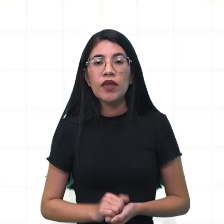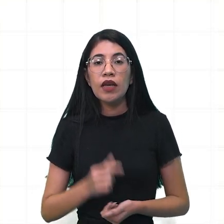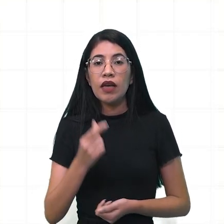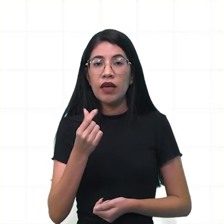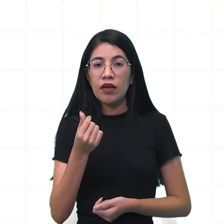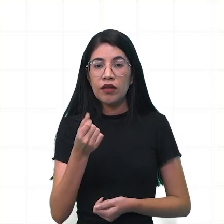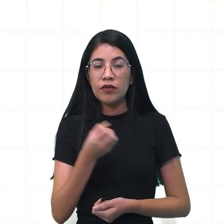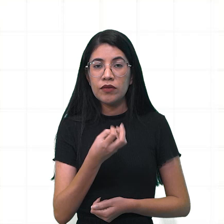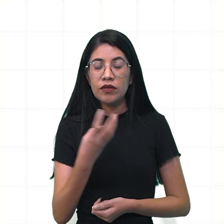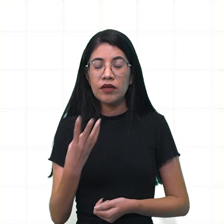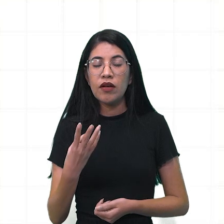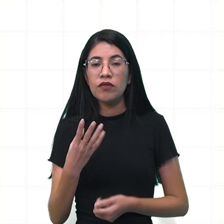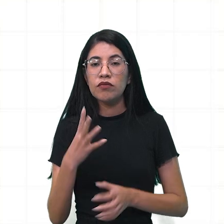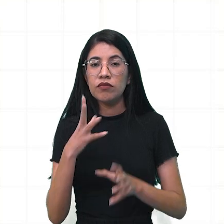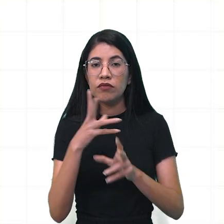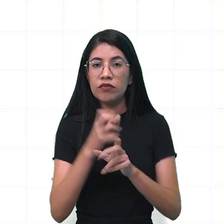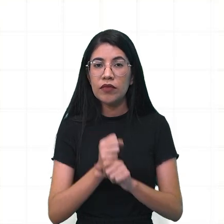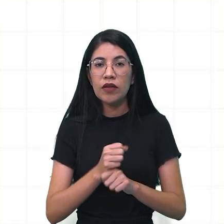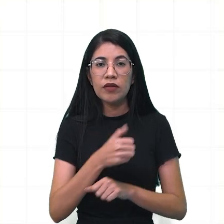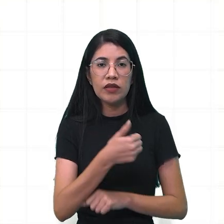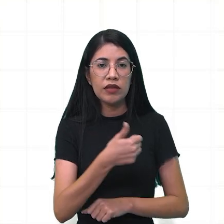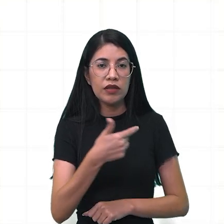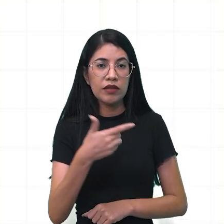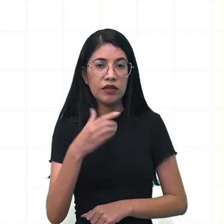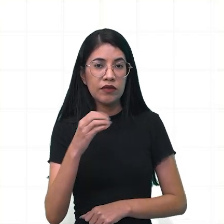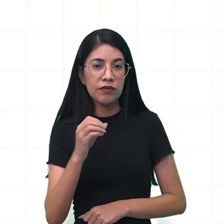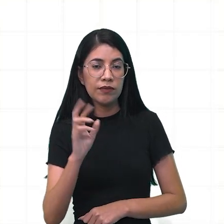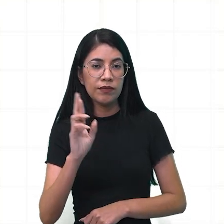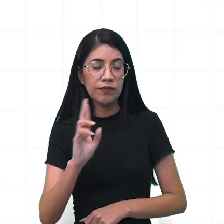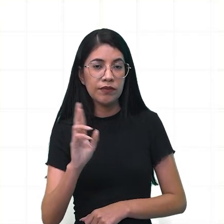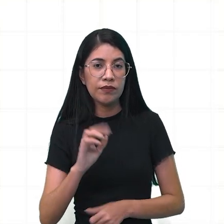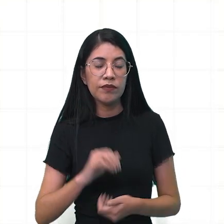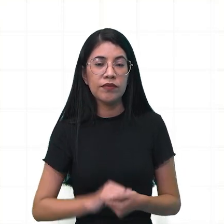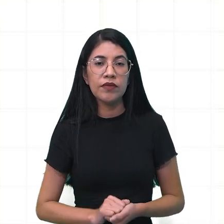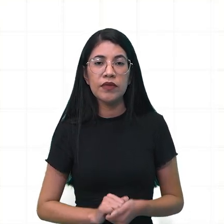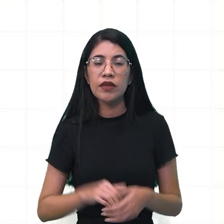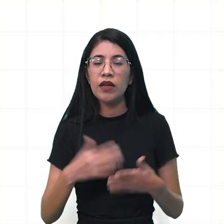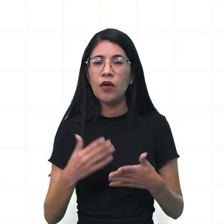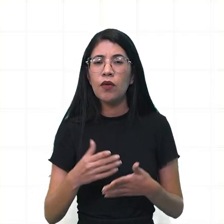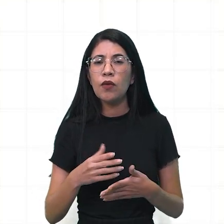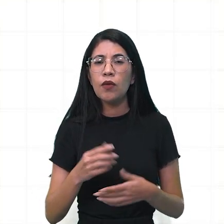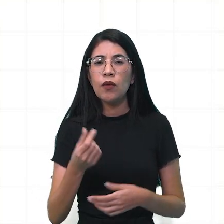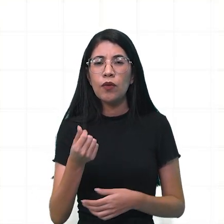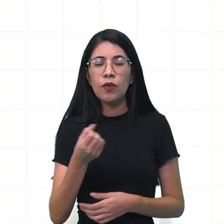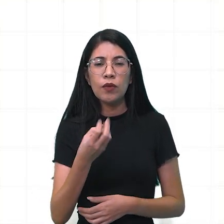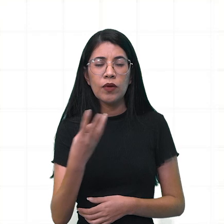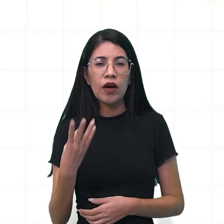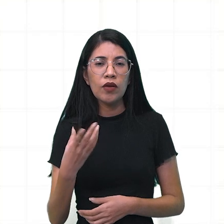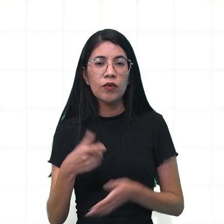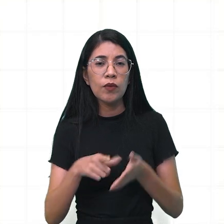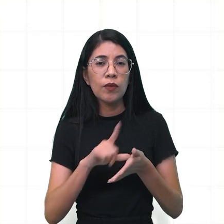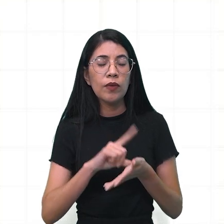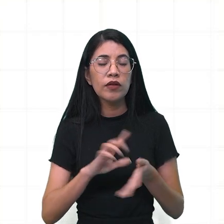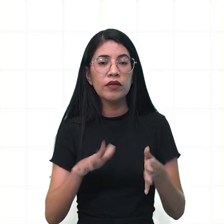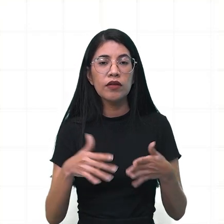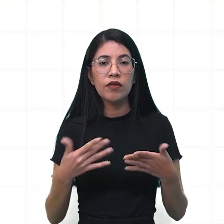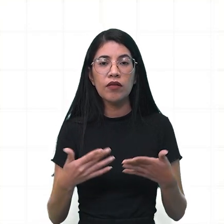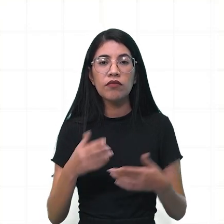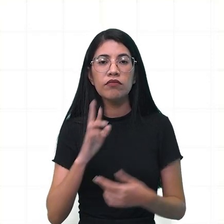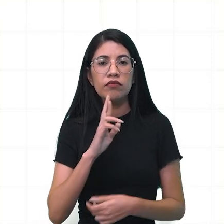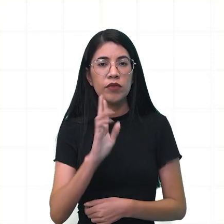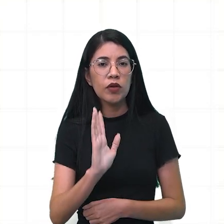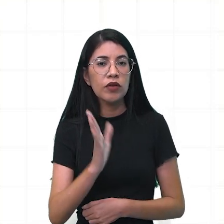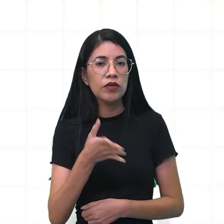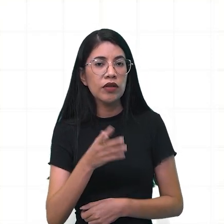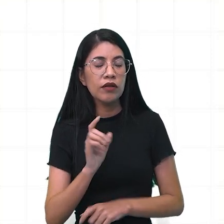saldo totalizou R 120 qual era o saldo anterior a gente já até respondeu essa pergunta né